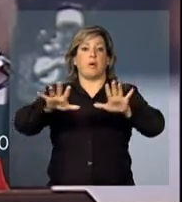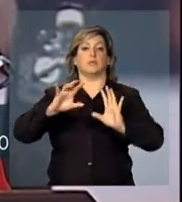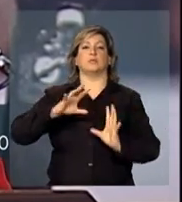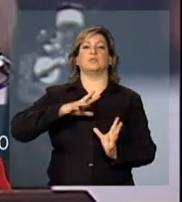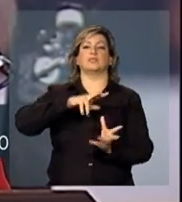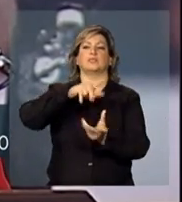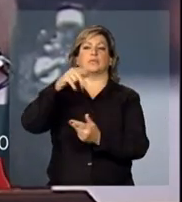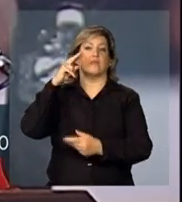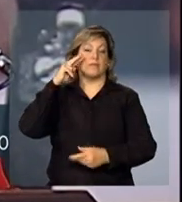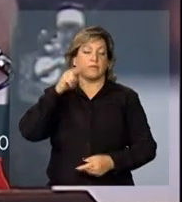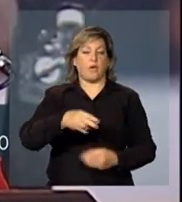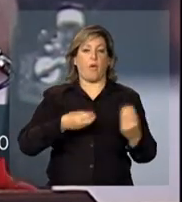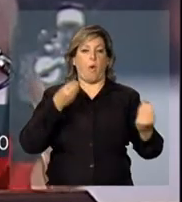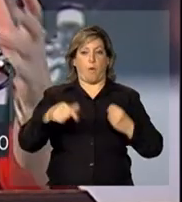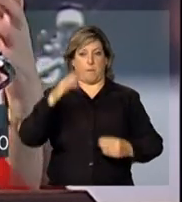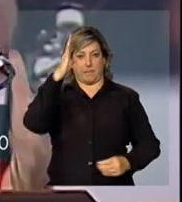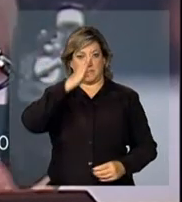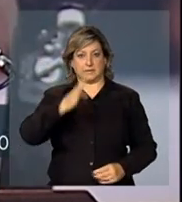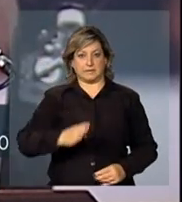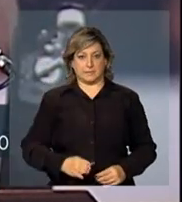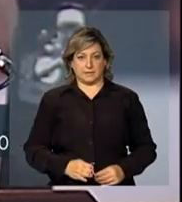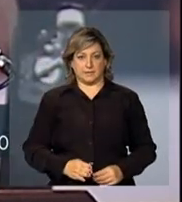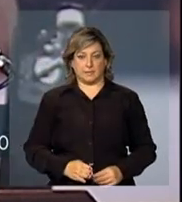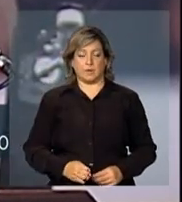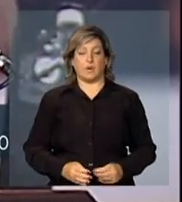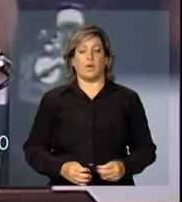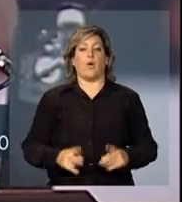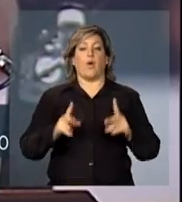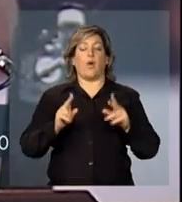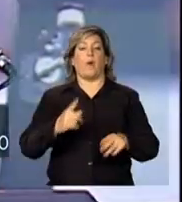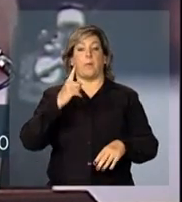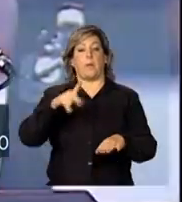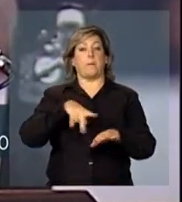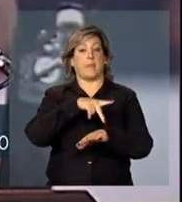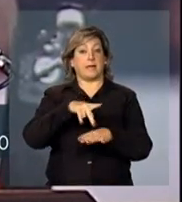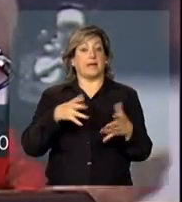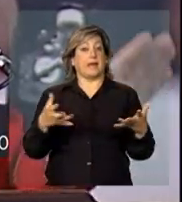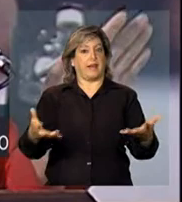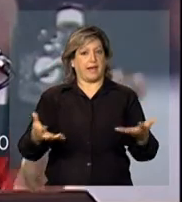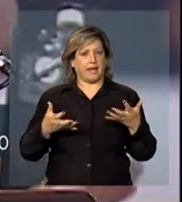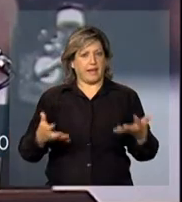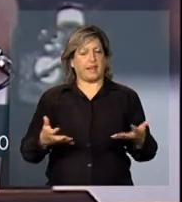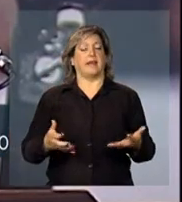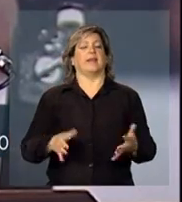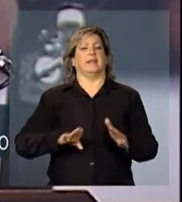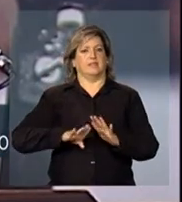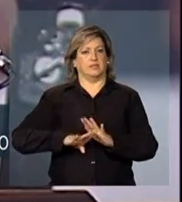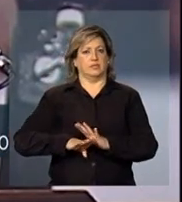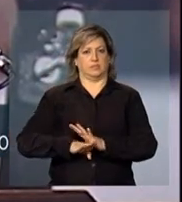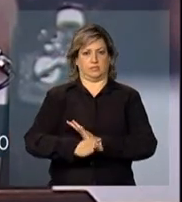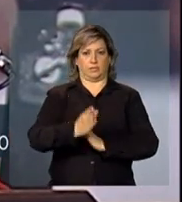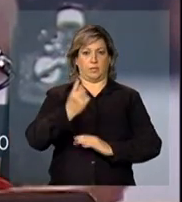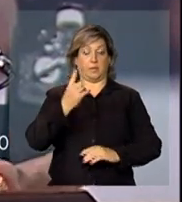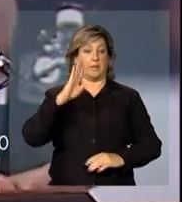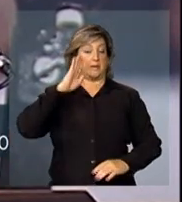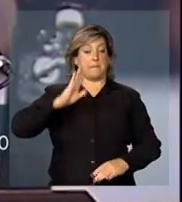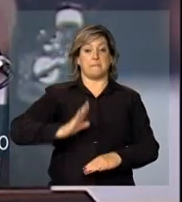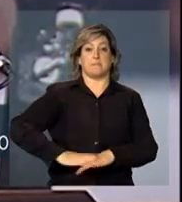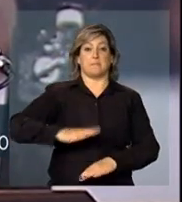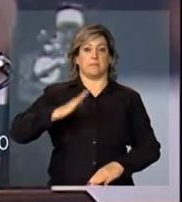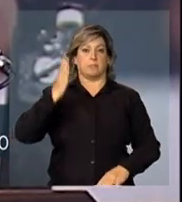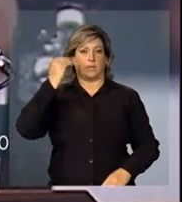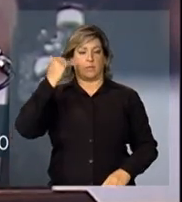Brasil é como um país que quer assim se transformar numa das grandes potências